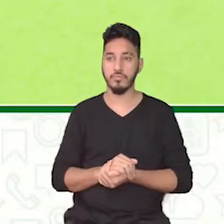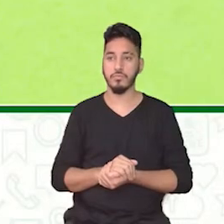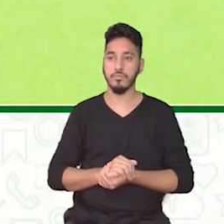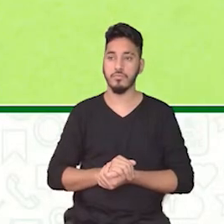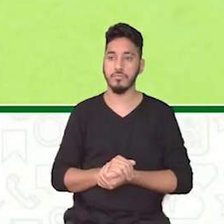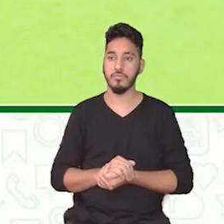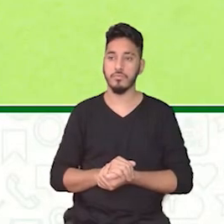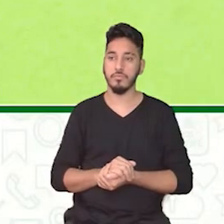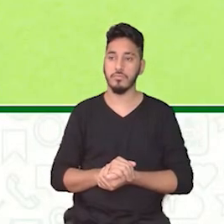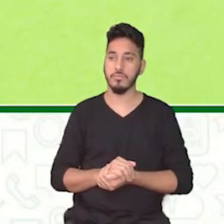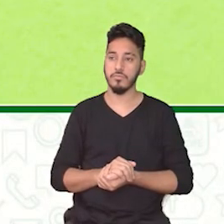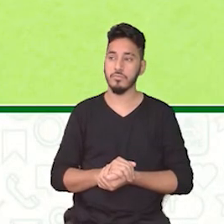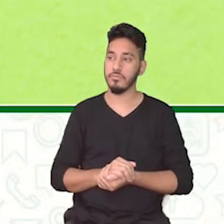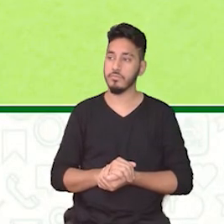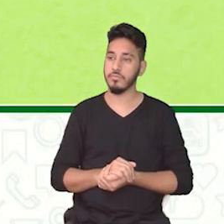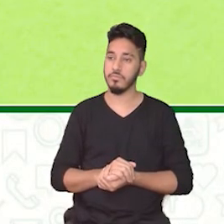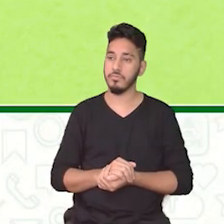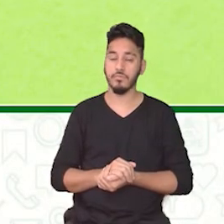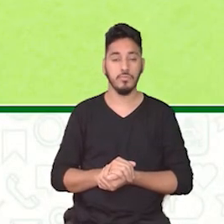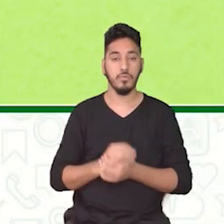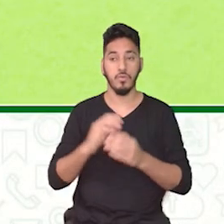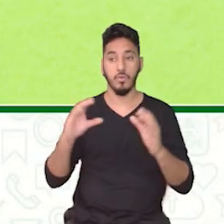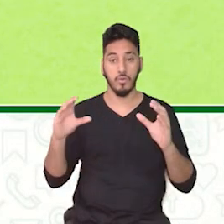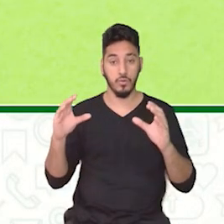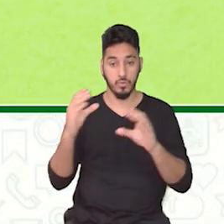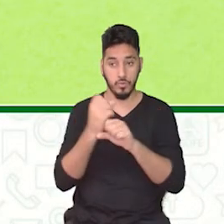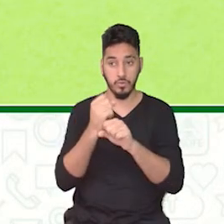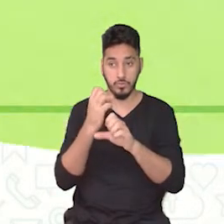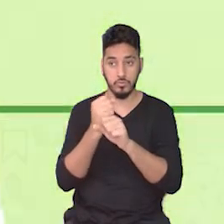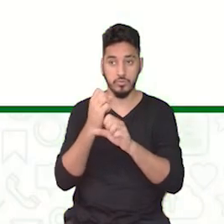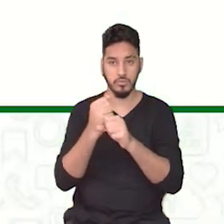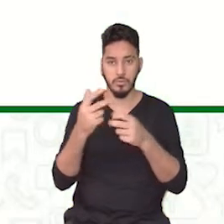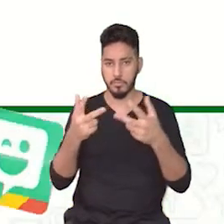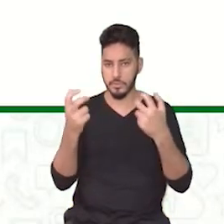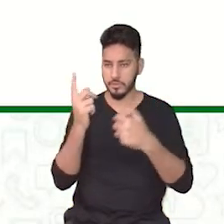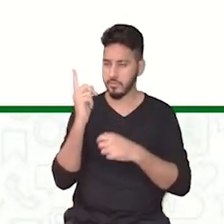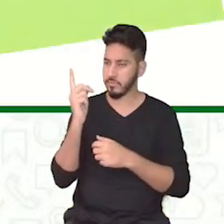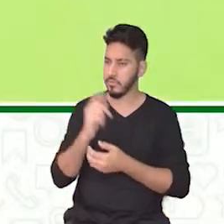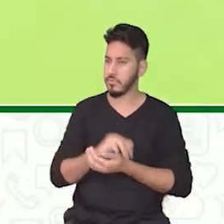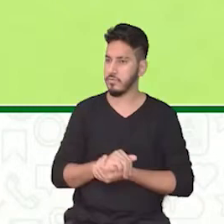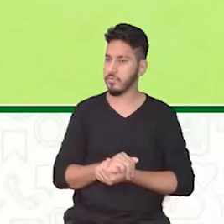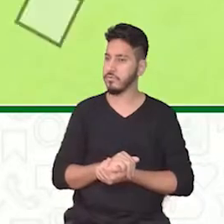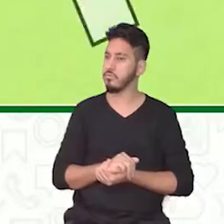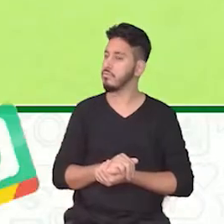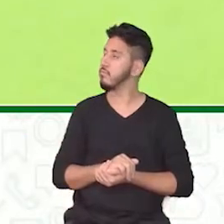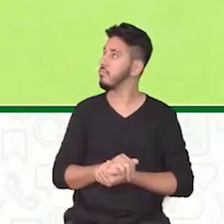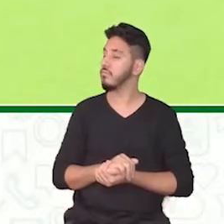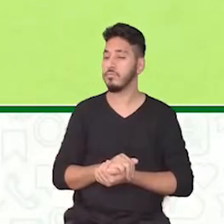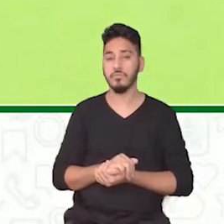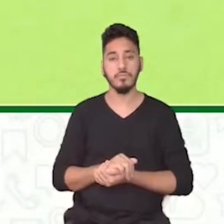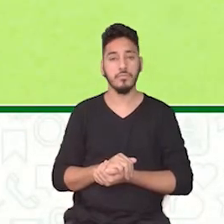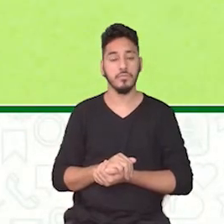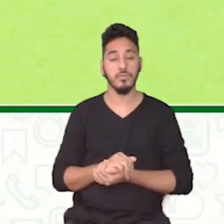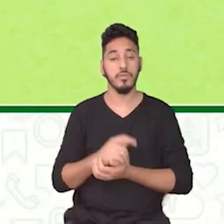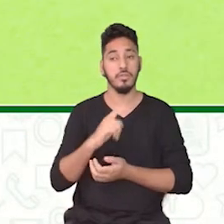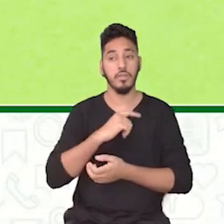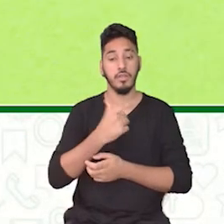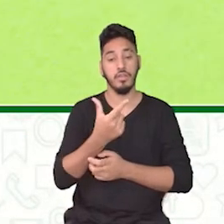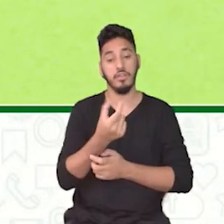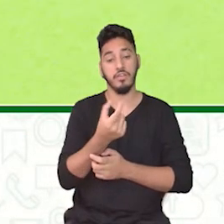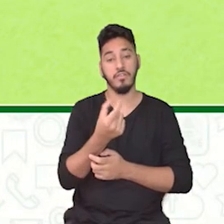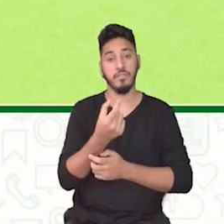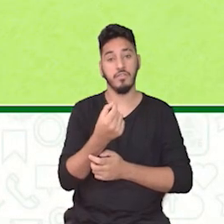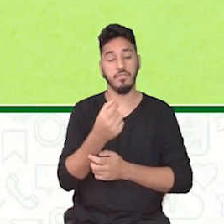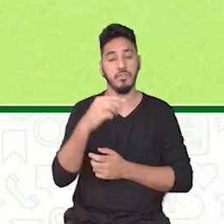dar, no total, perceberam? No total, eu tenho